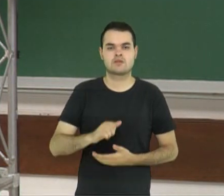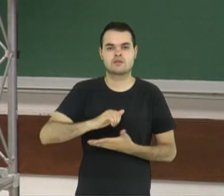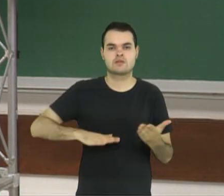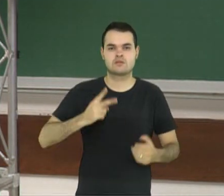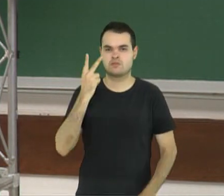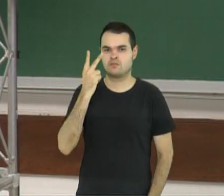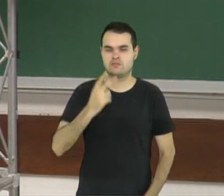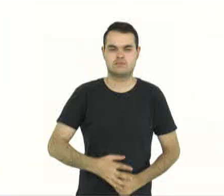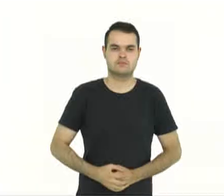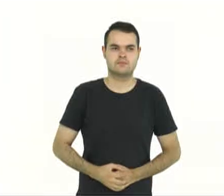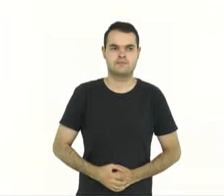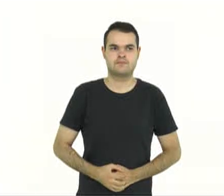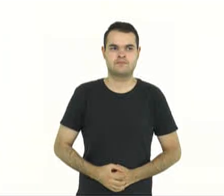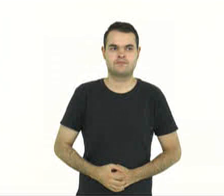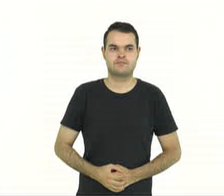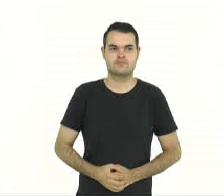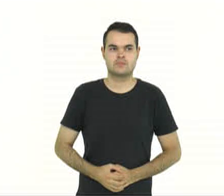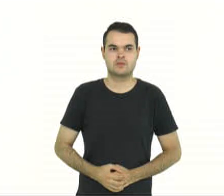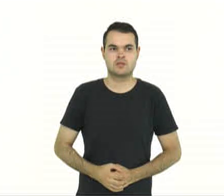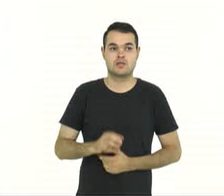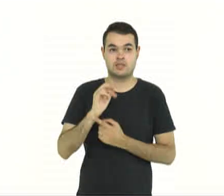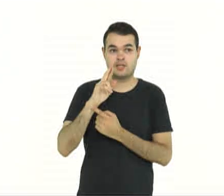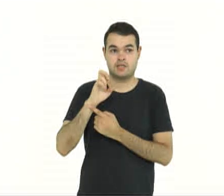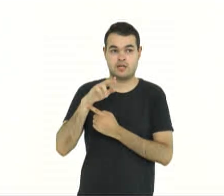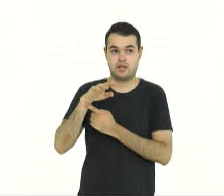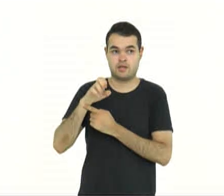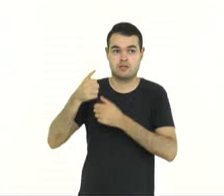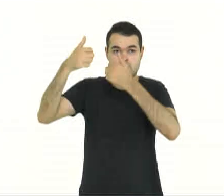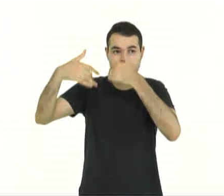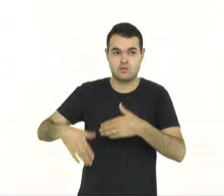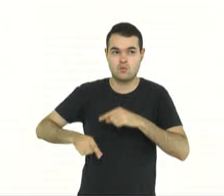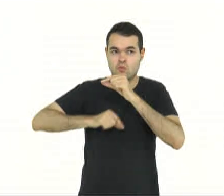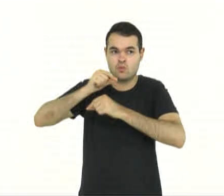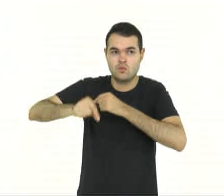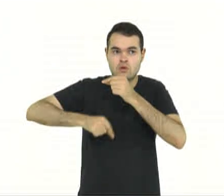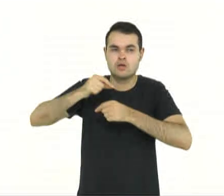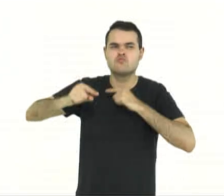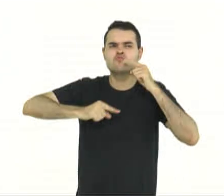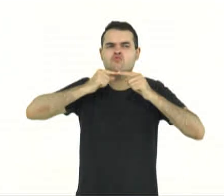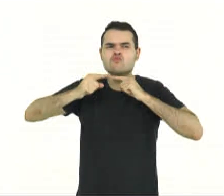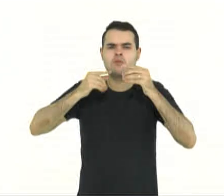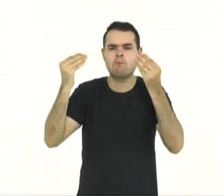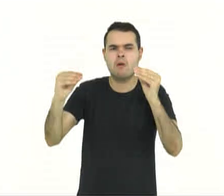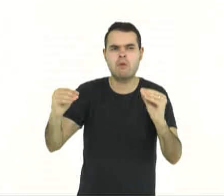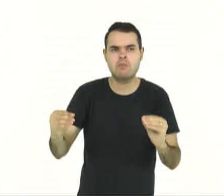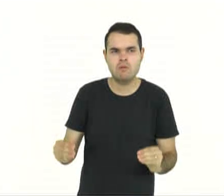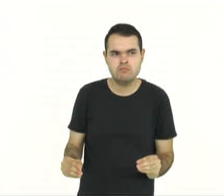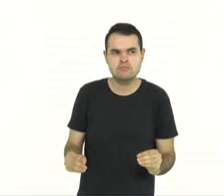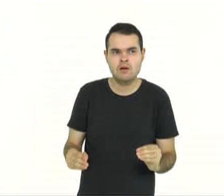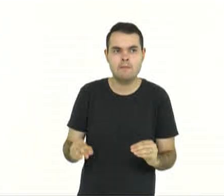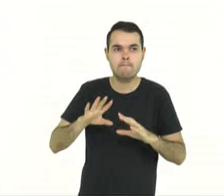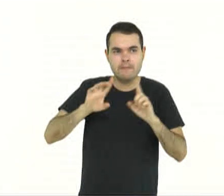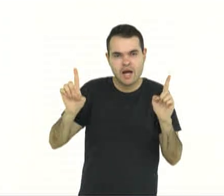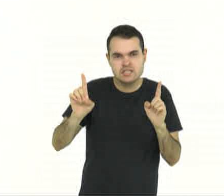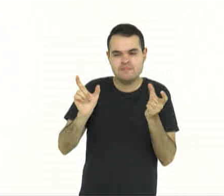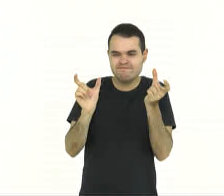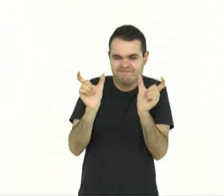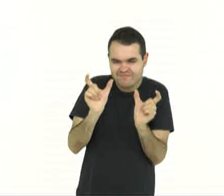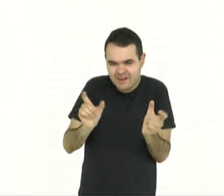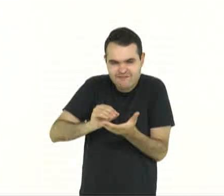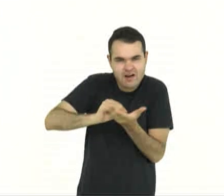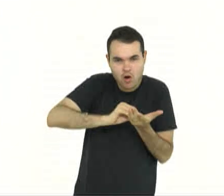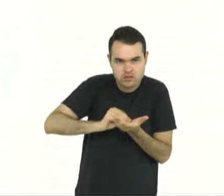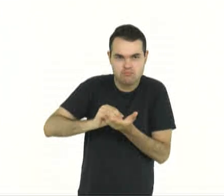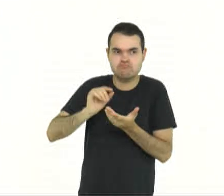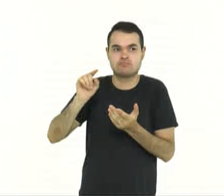Atividade 2. Irene ha publicado algumas dúvidas em seu blog, pero se han escapado algumas palavras. Complete o texto